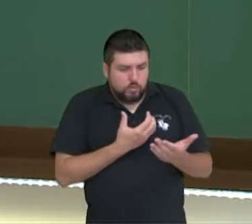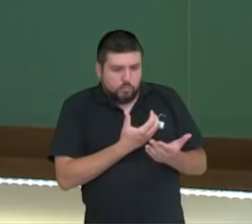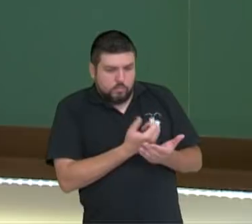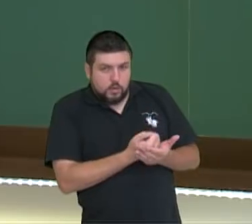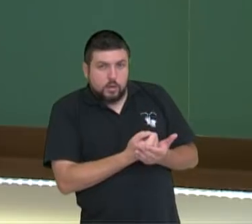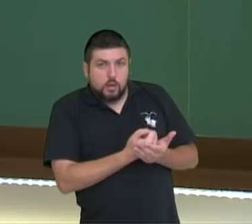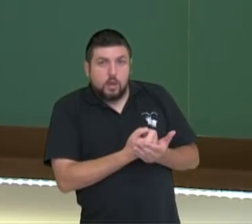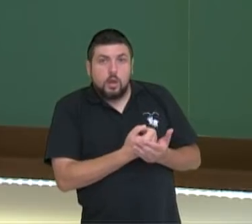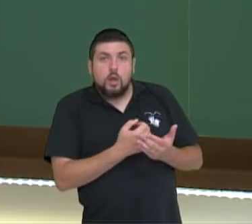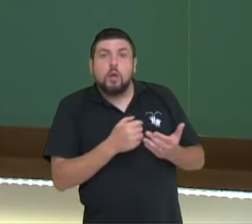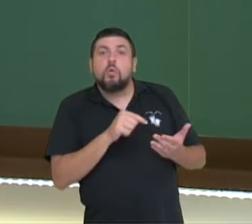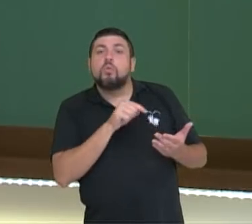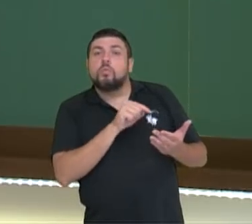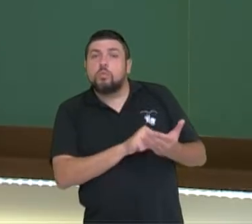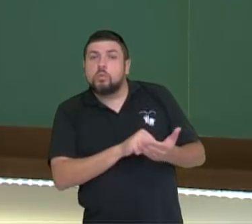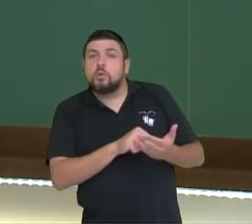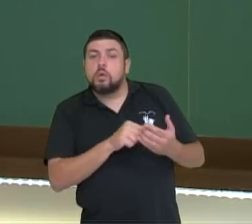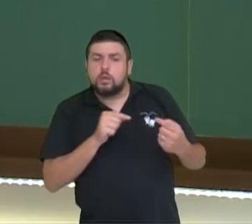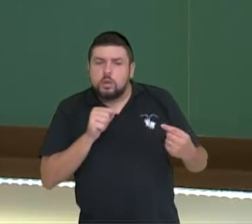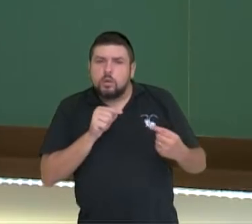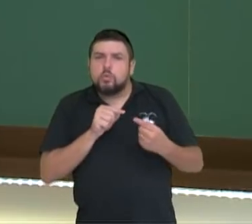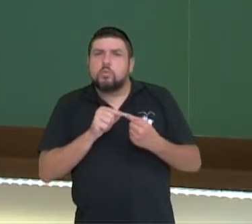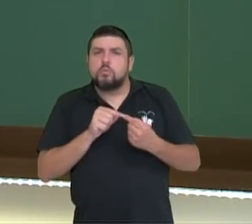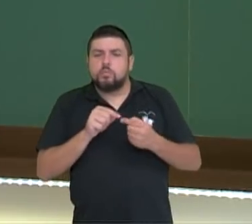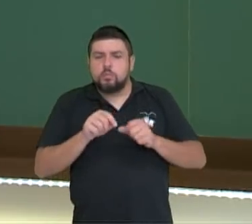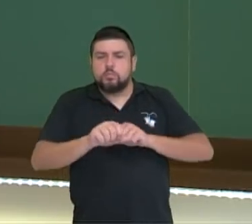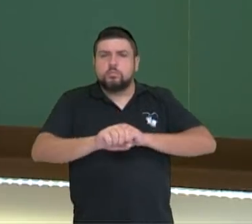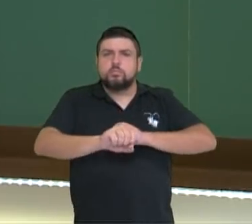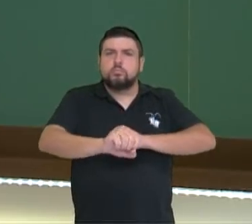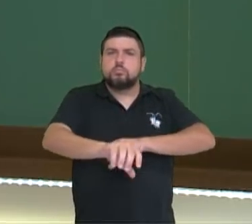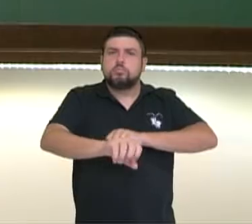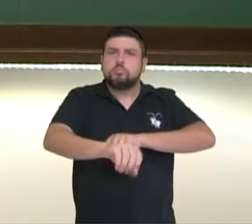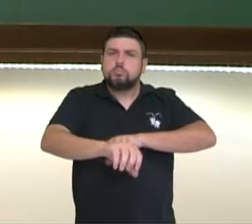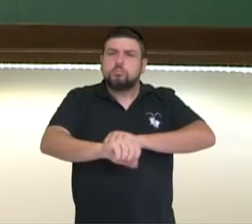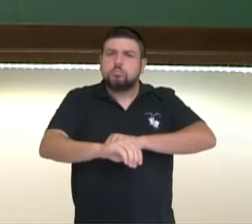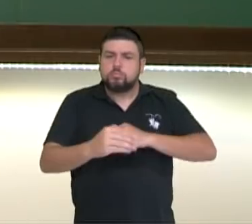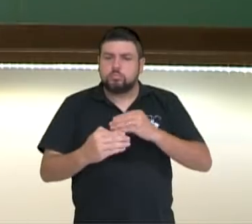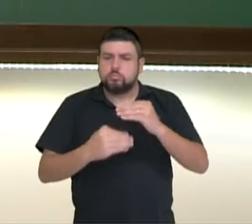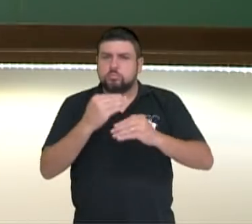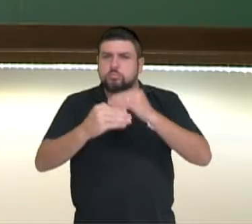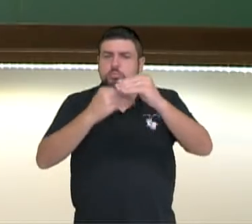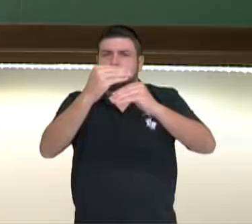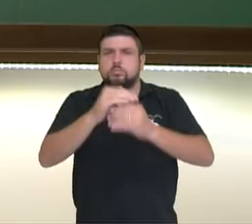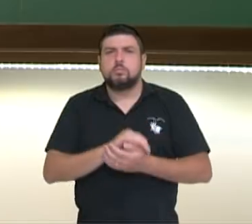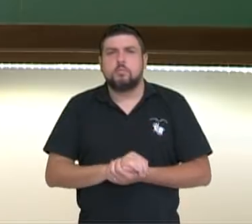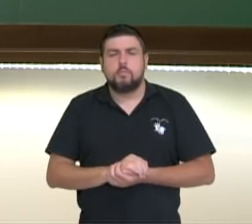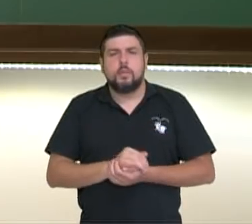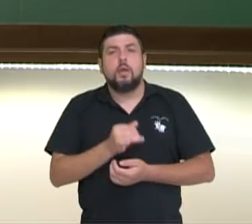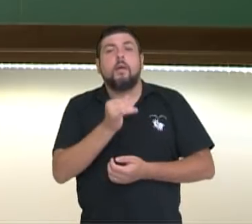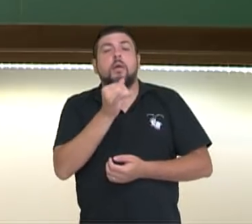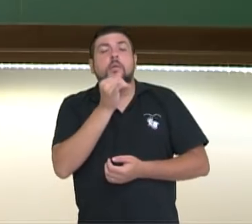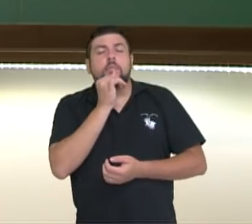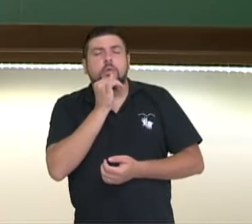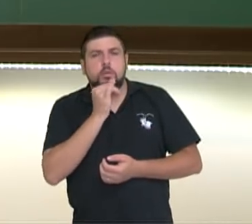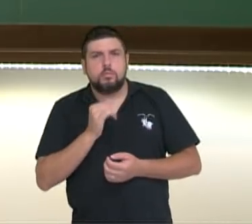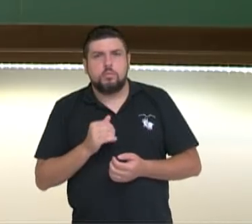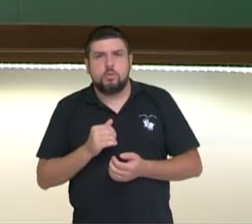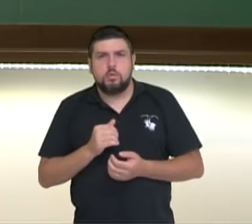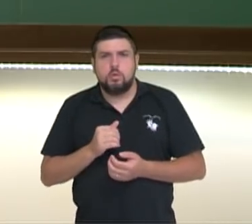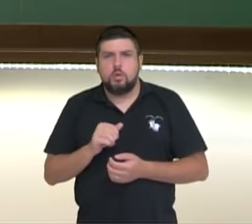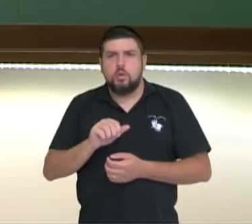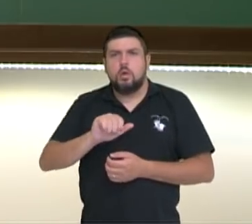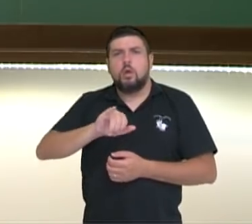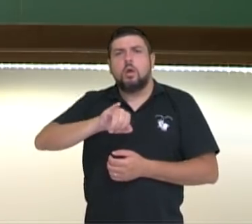ao processo de ensino na escola. Por exemplo, nós estamos aqui falando de jogos. Então, vamos jogar o